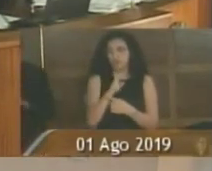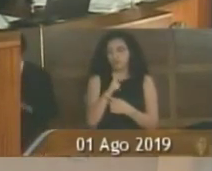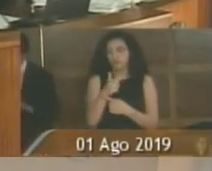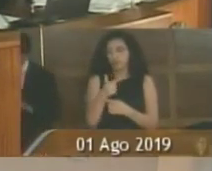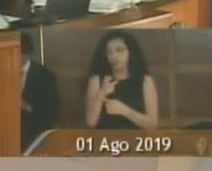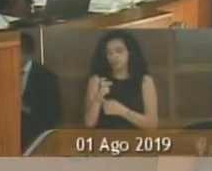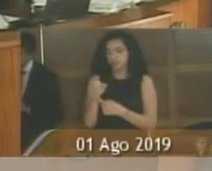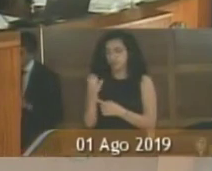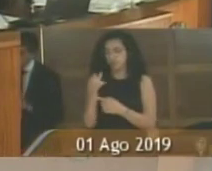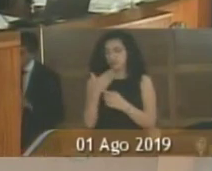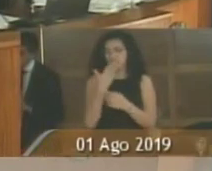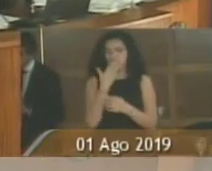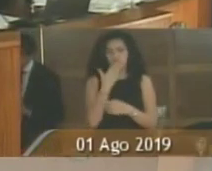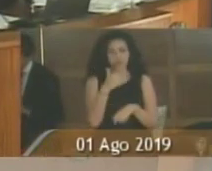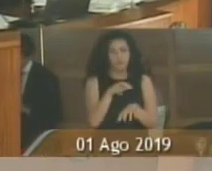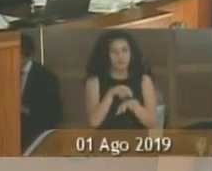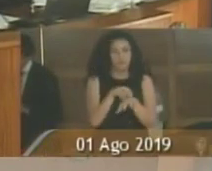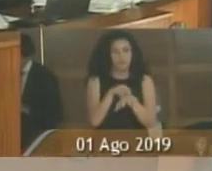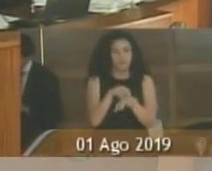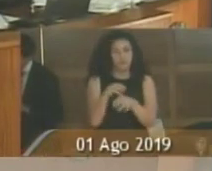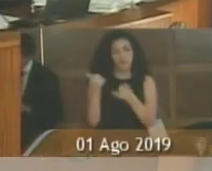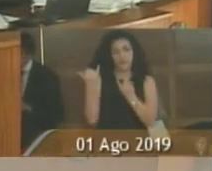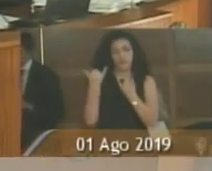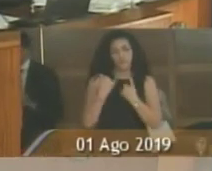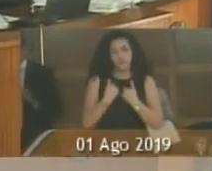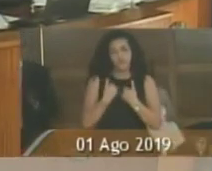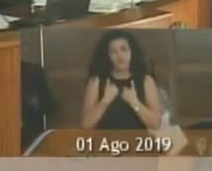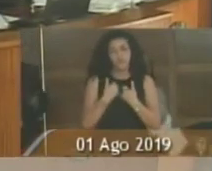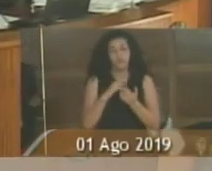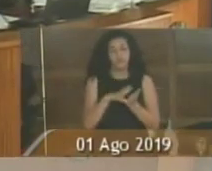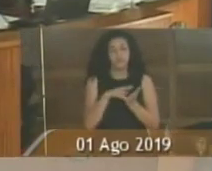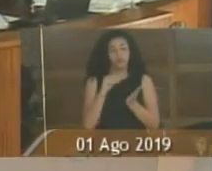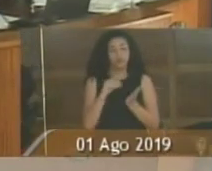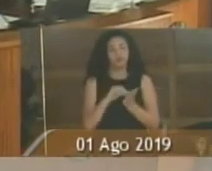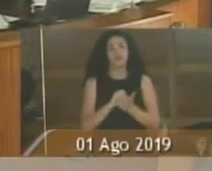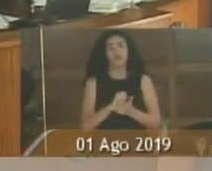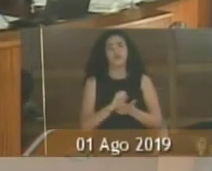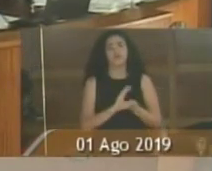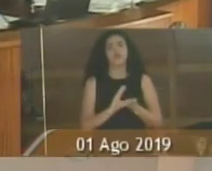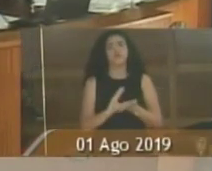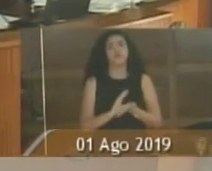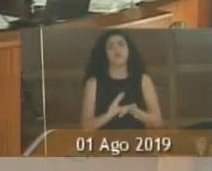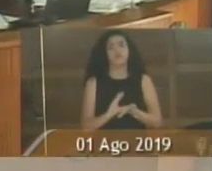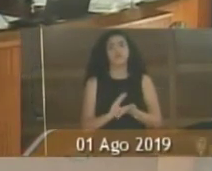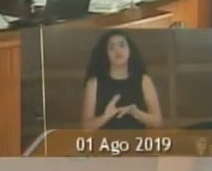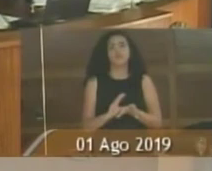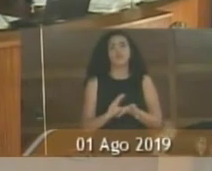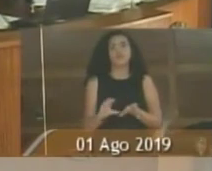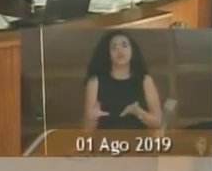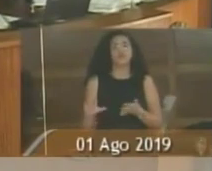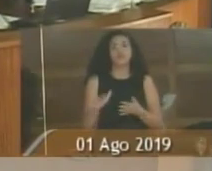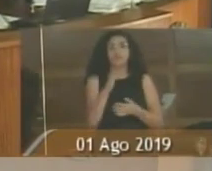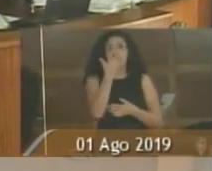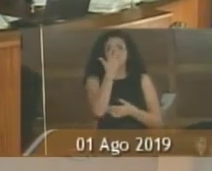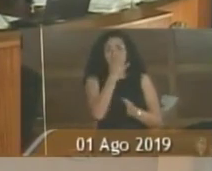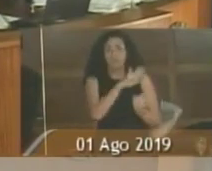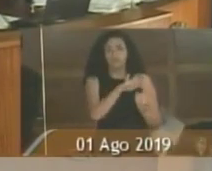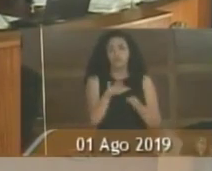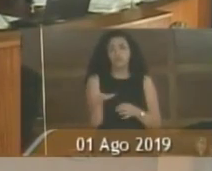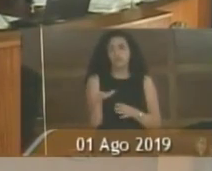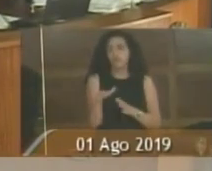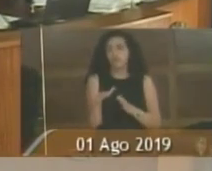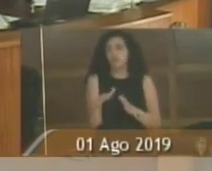vereador Zé Augusto, solicitando à Fundação de Turismo, que informe com cópia quanto às verbas destinadas à Liga Independente dos Blocos. Em discussão única,